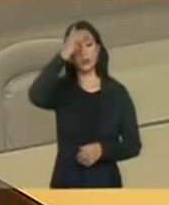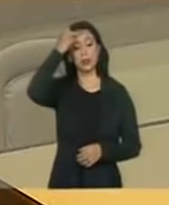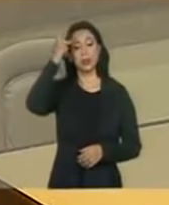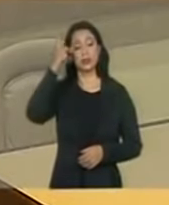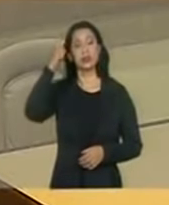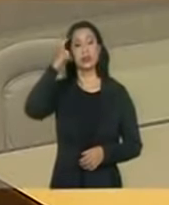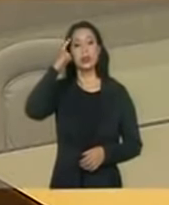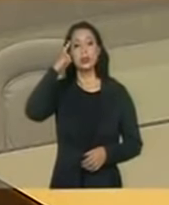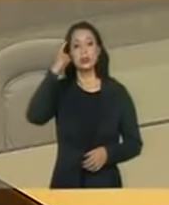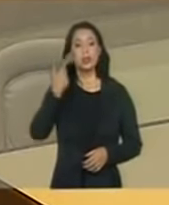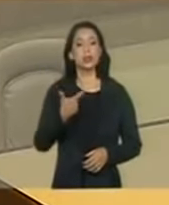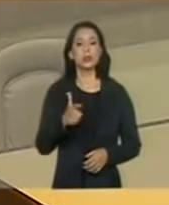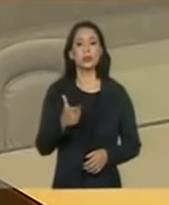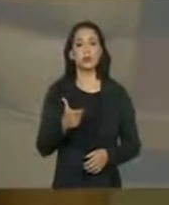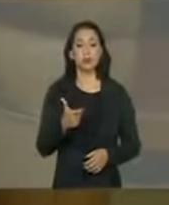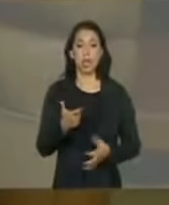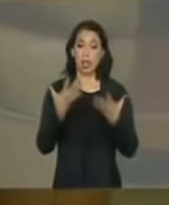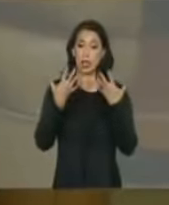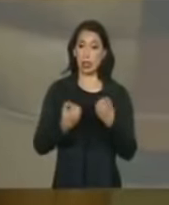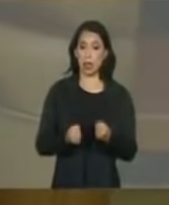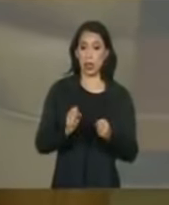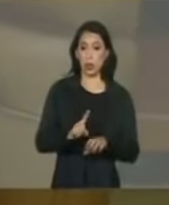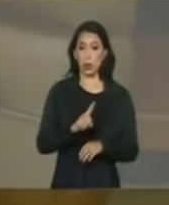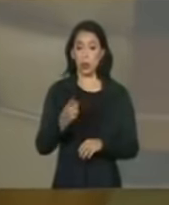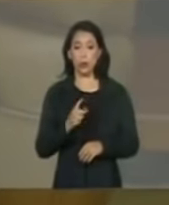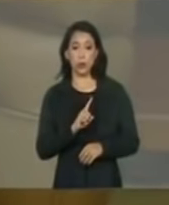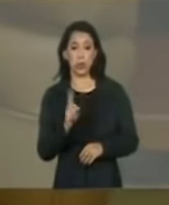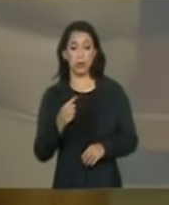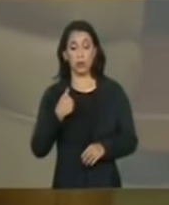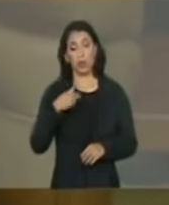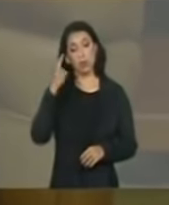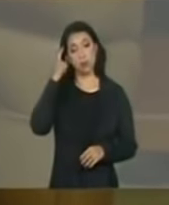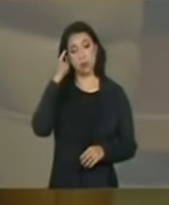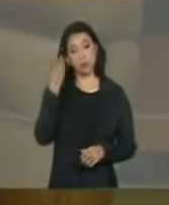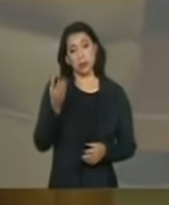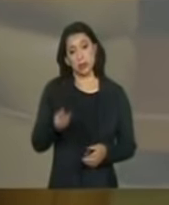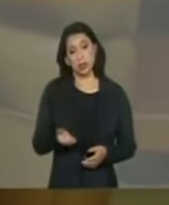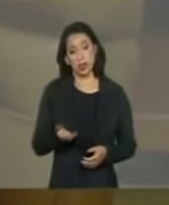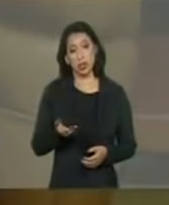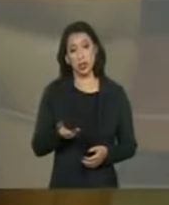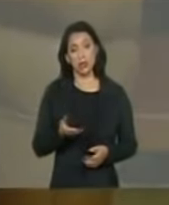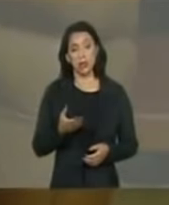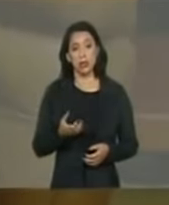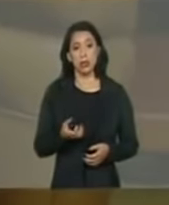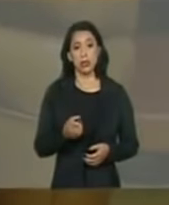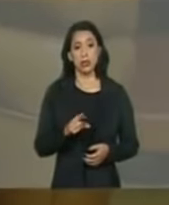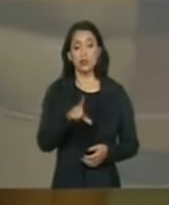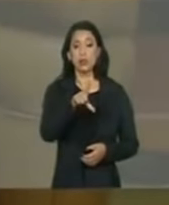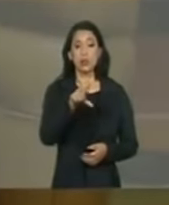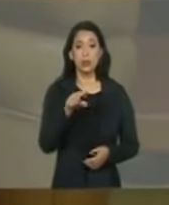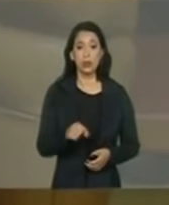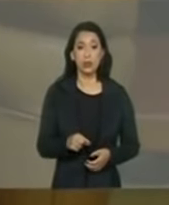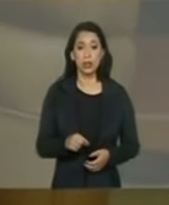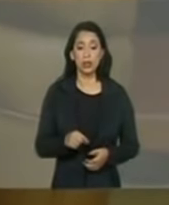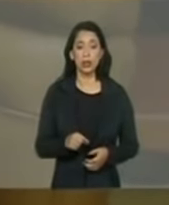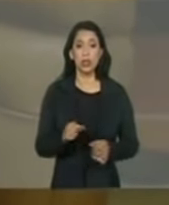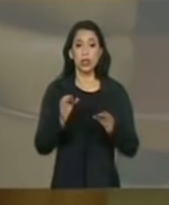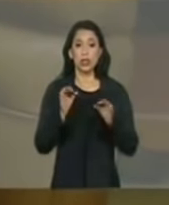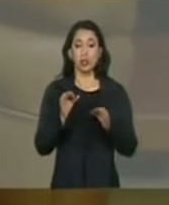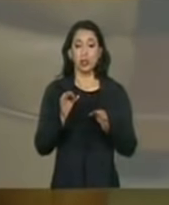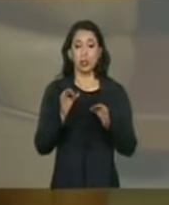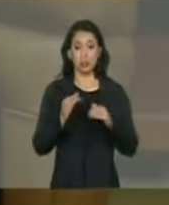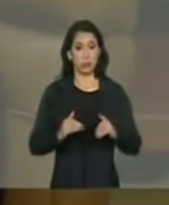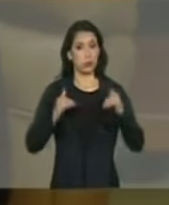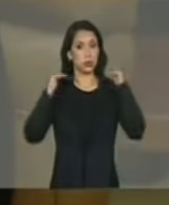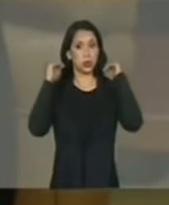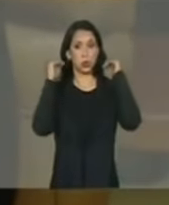inadequada outros não mas bem o mal eu entendo que bem mas de qualquer maneira bem ou mal o fato que nós temos uma deliberação chover